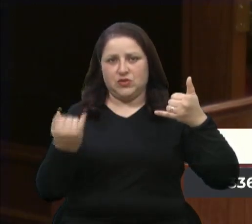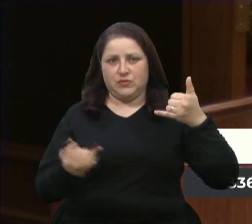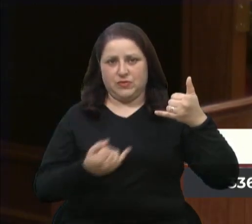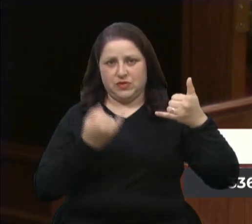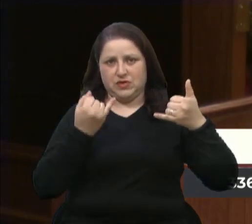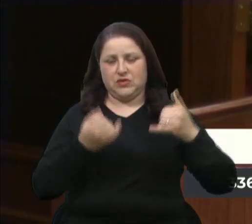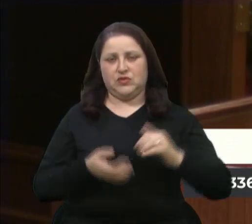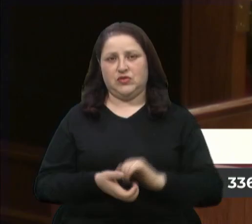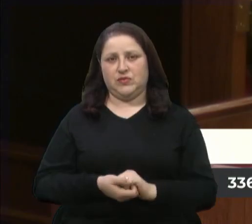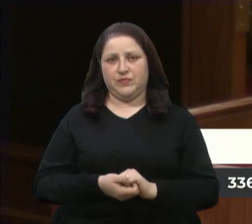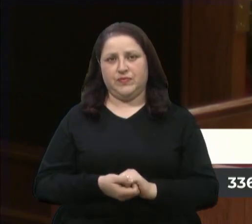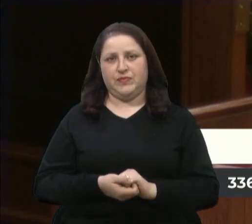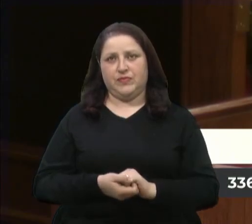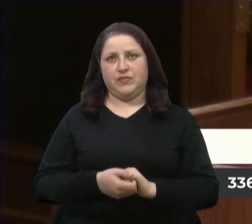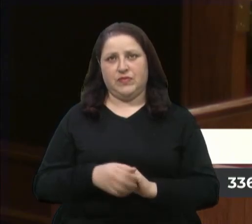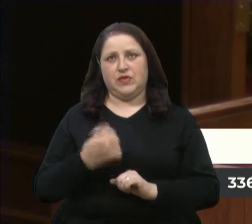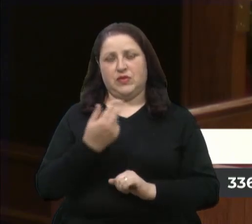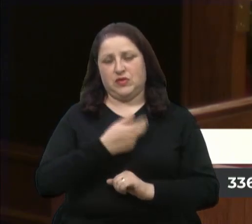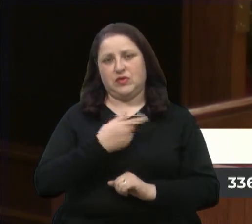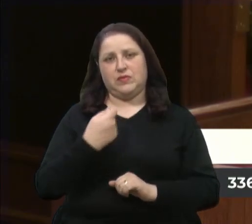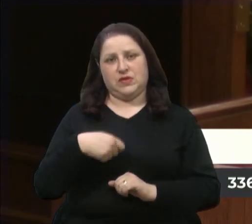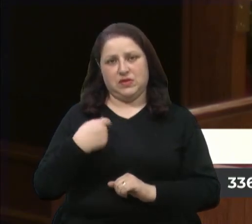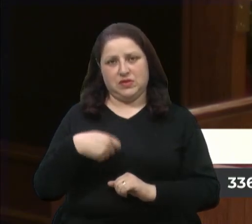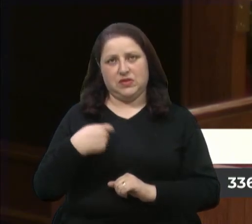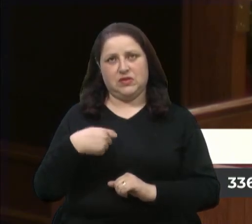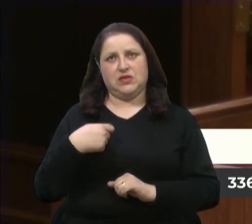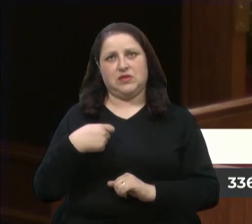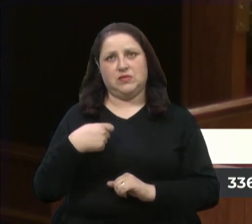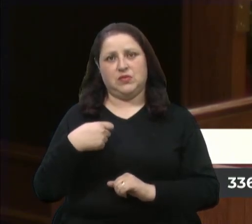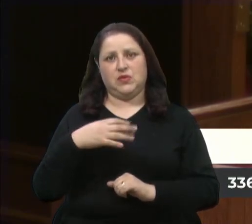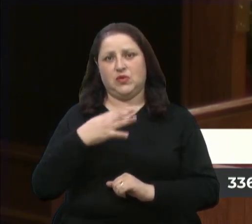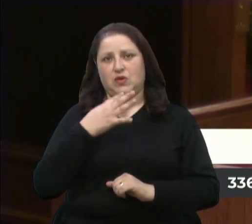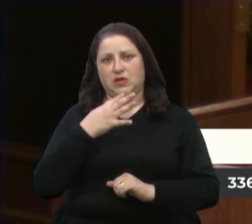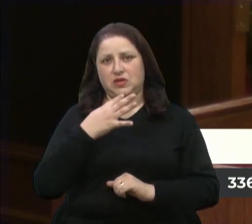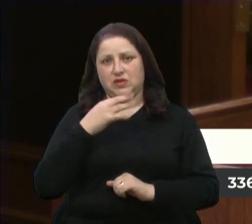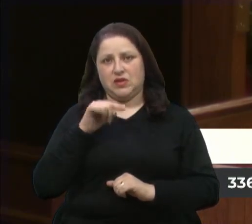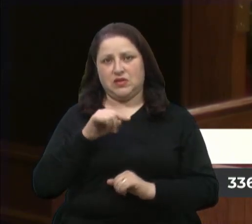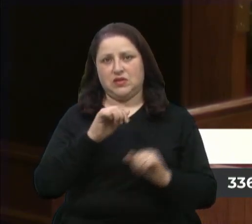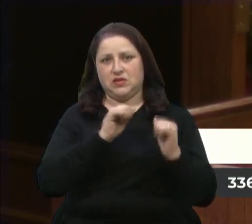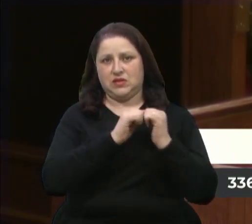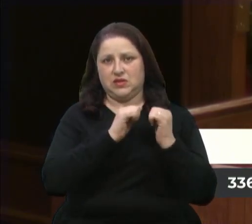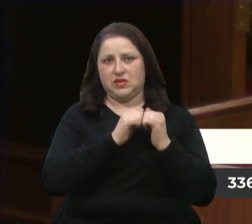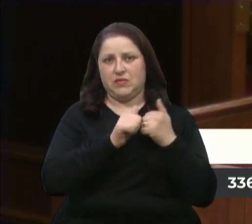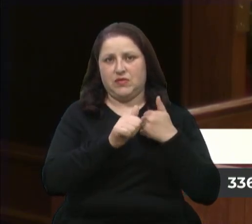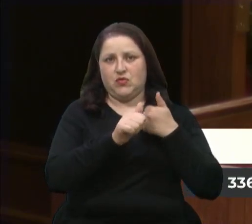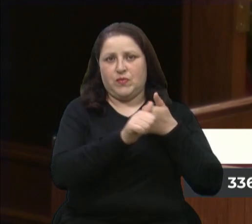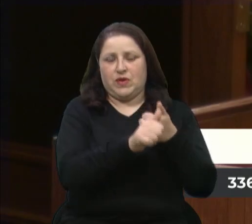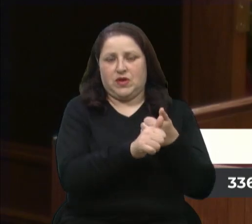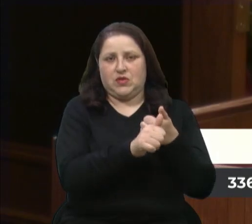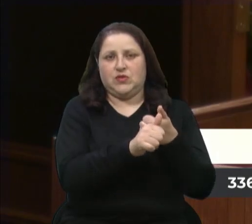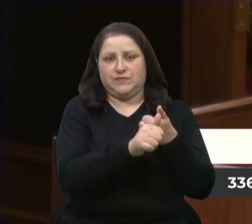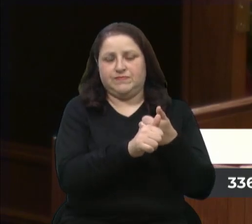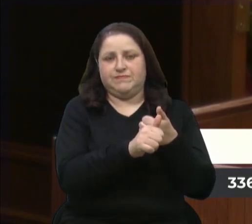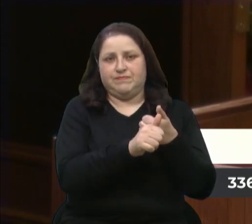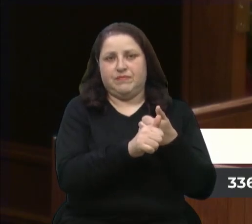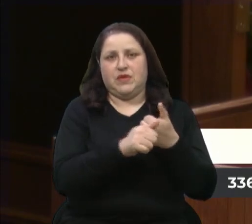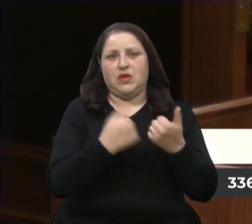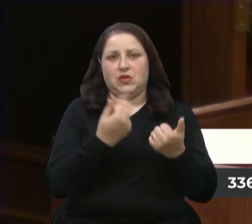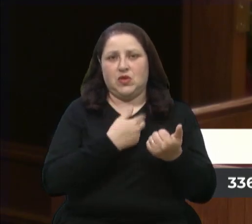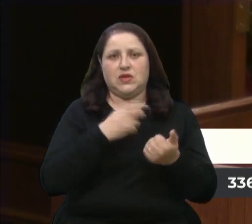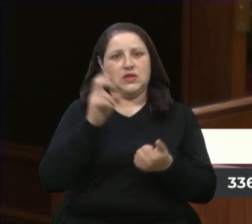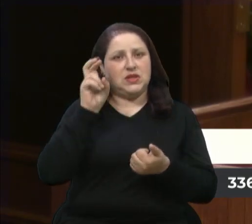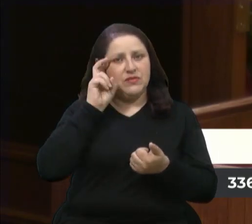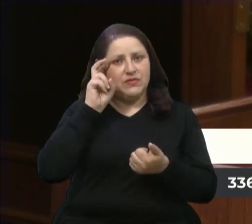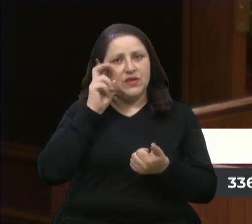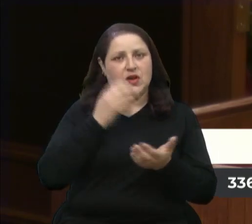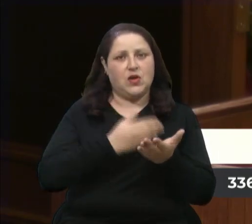e nós precisava conhecer esse sistema de perto. Comecemos na quinta-feira a